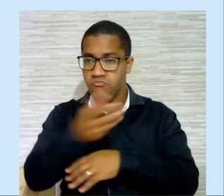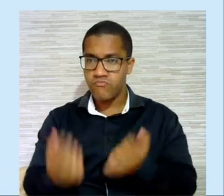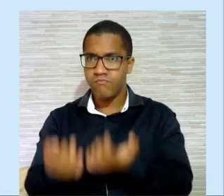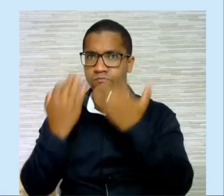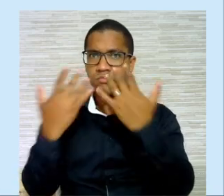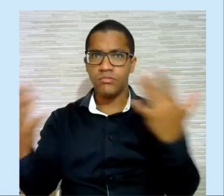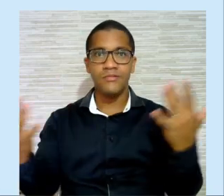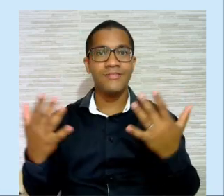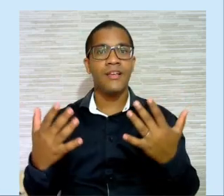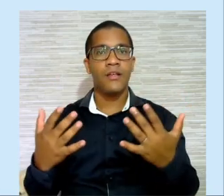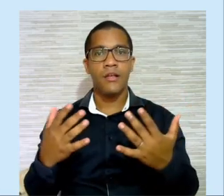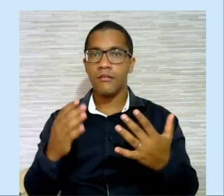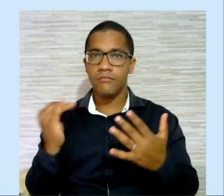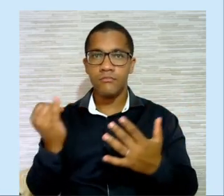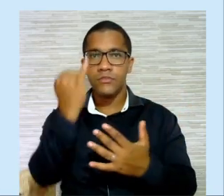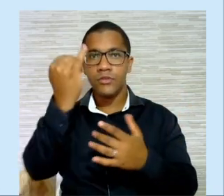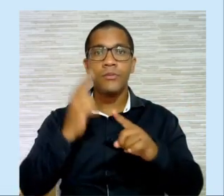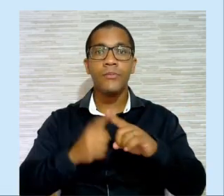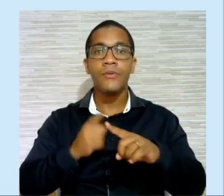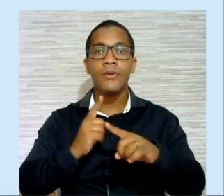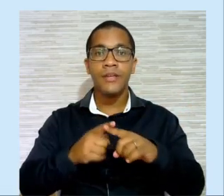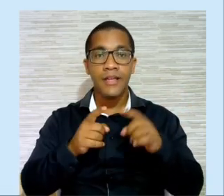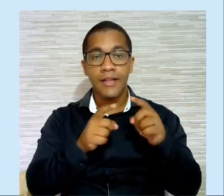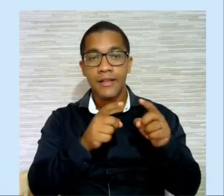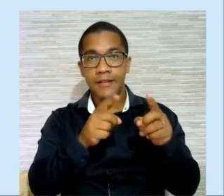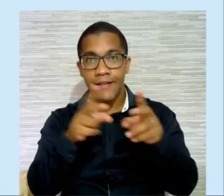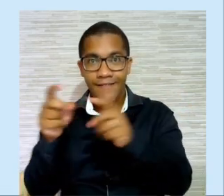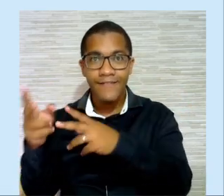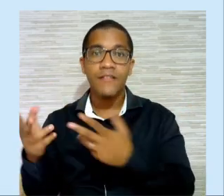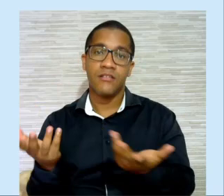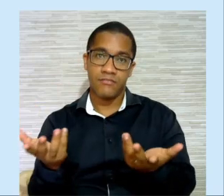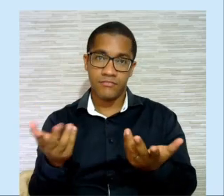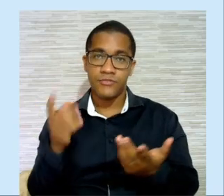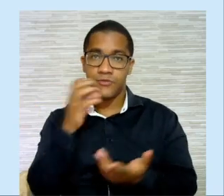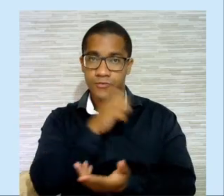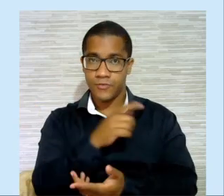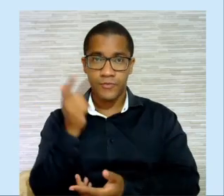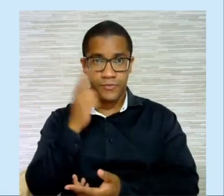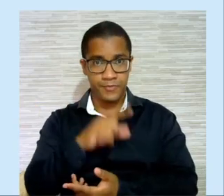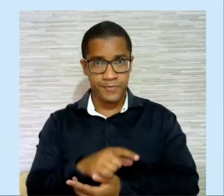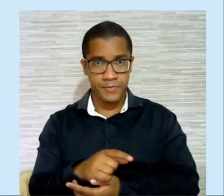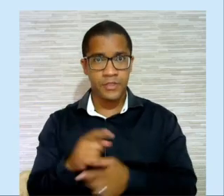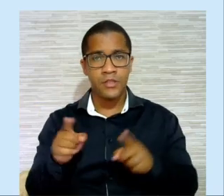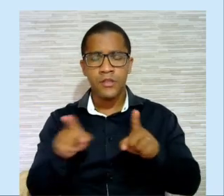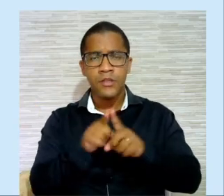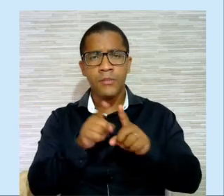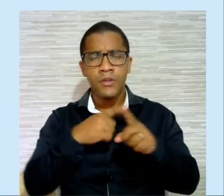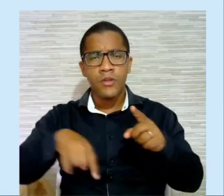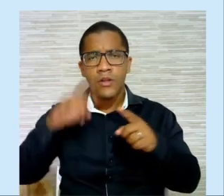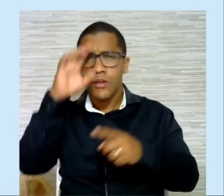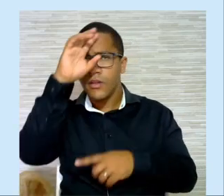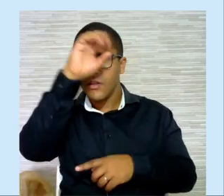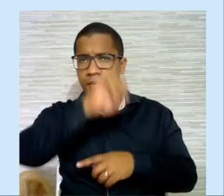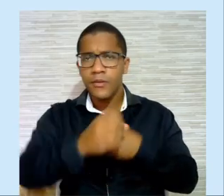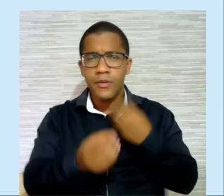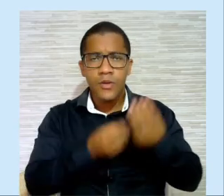na agricultura comercial, tá, gente? A gente vai ver também que toda essa movimentação, toda essa